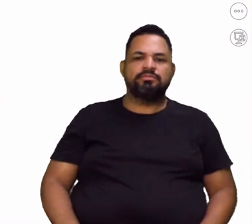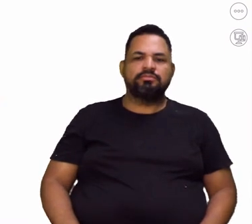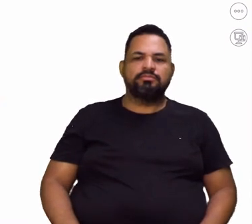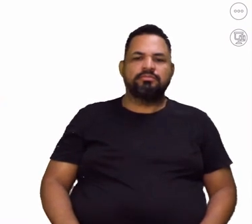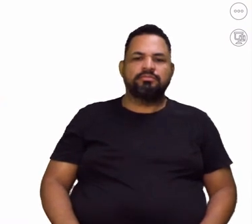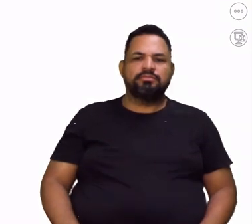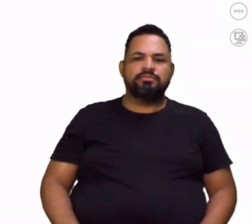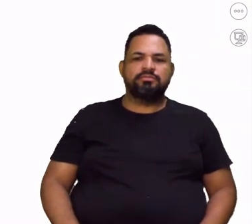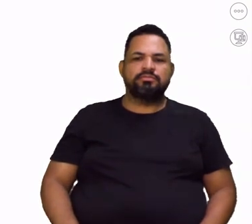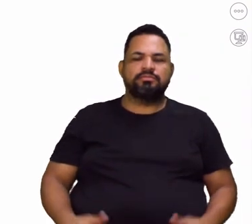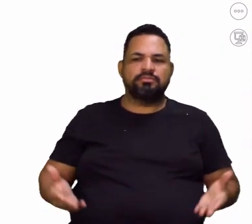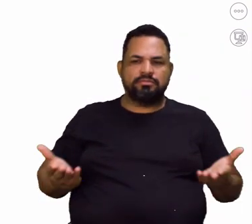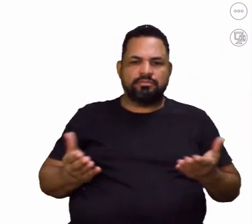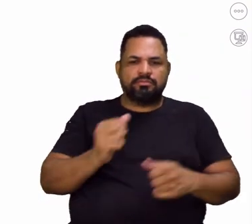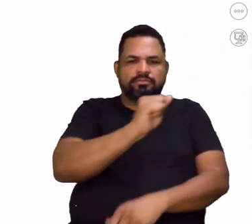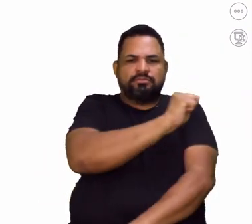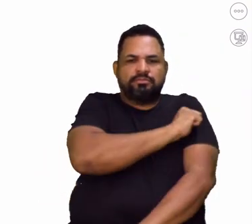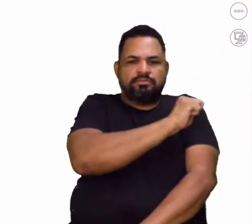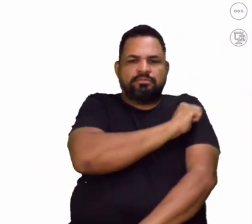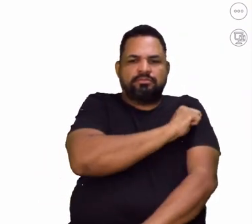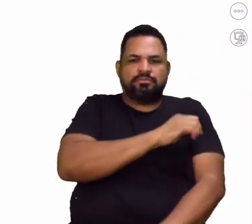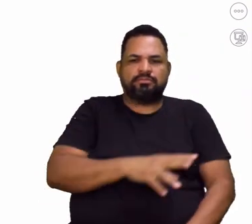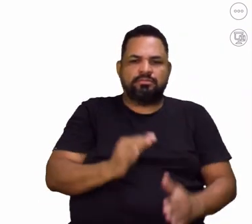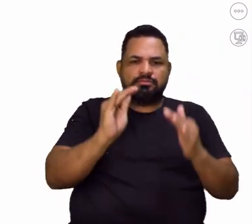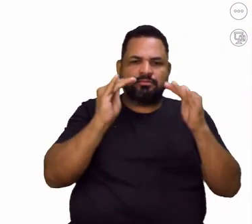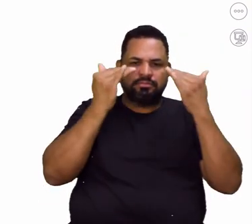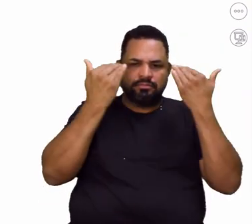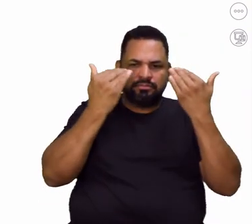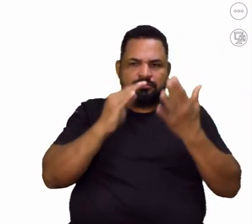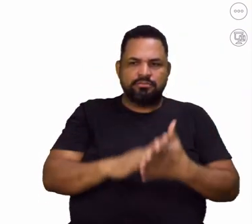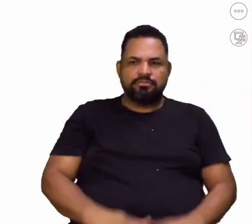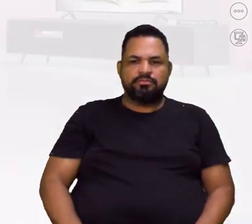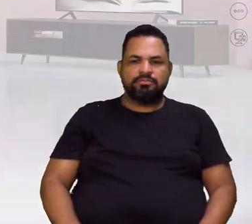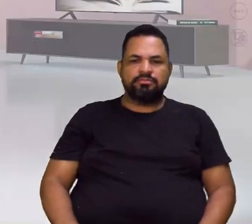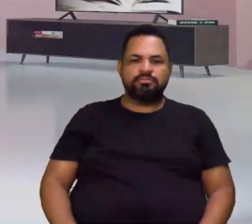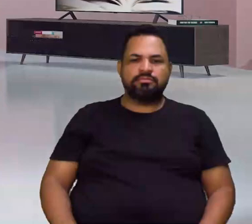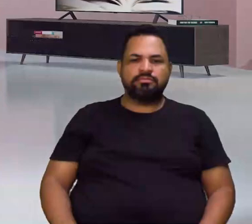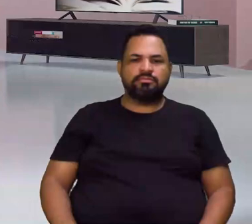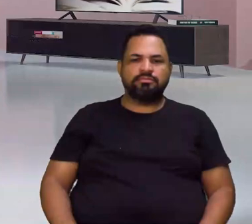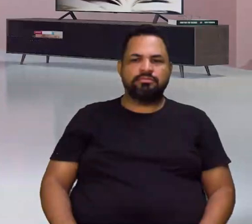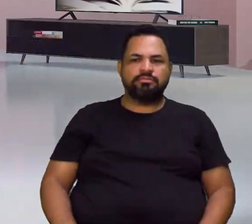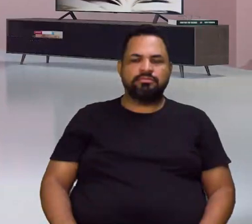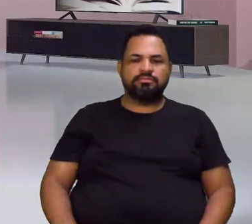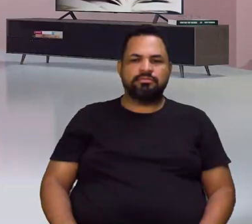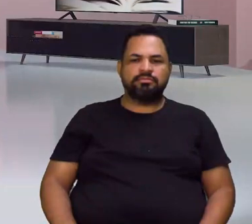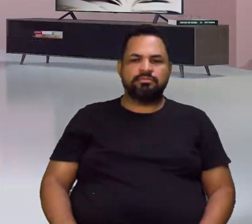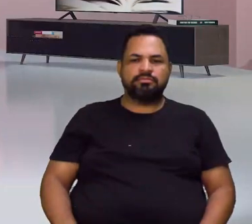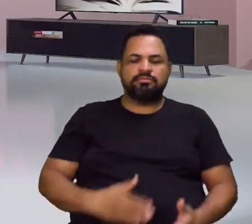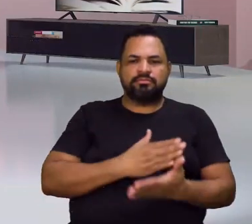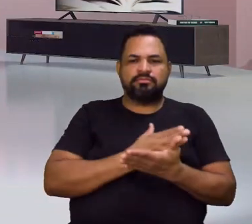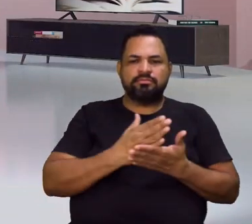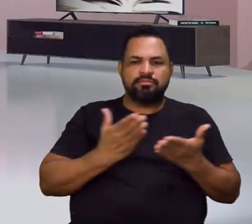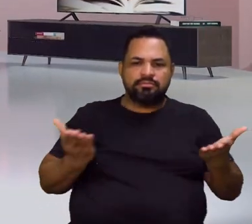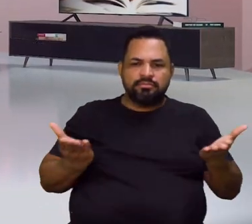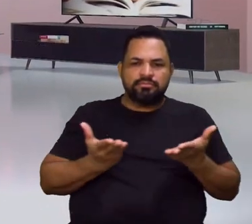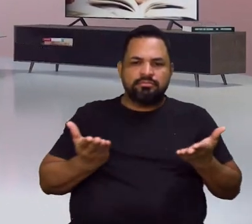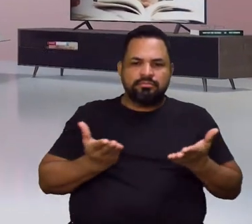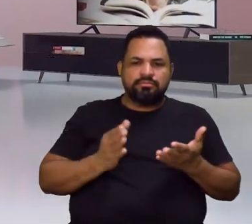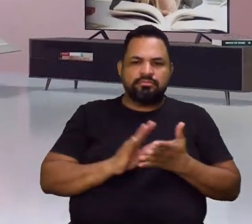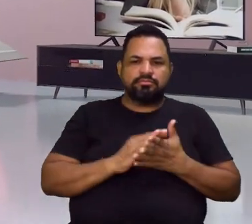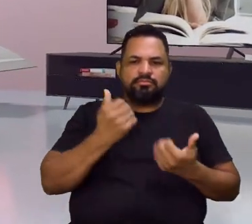então, valeu. Olha só, aluno, ó, presta atenção aqui pra gente. Então, vocês que vão começar agora